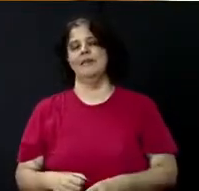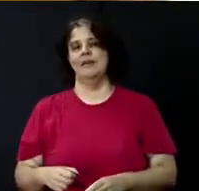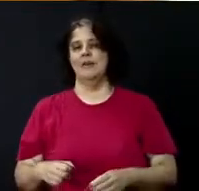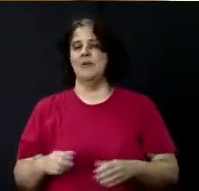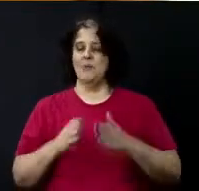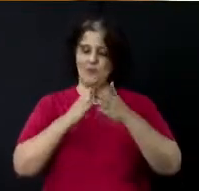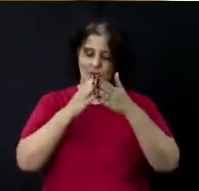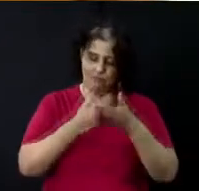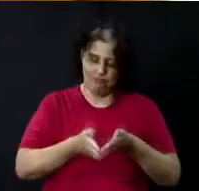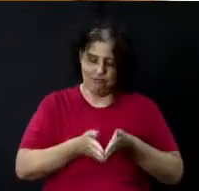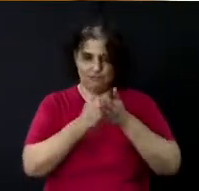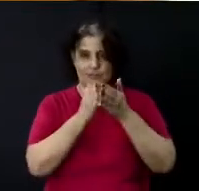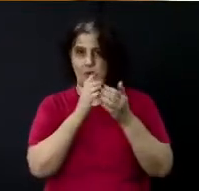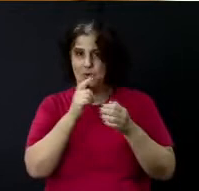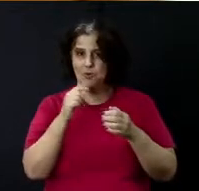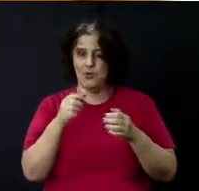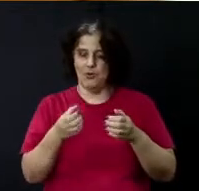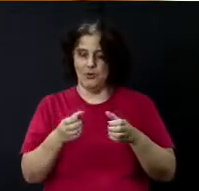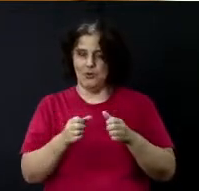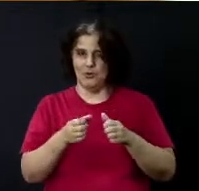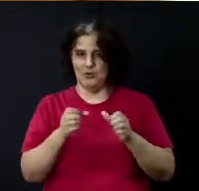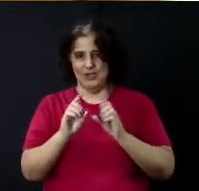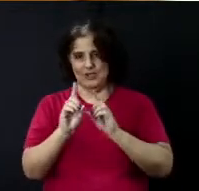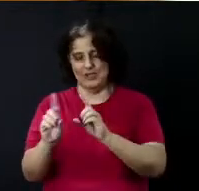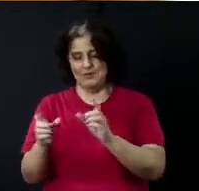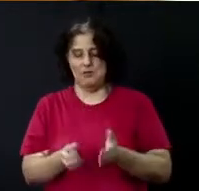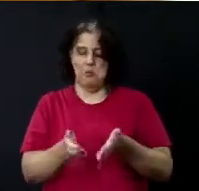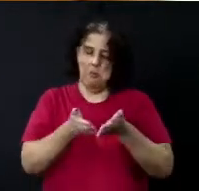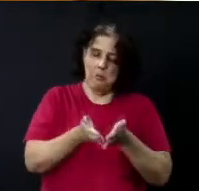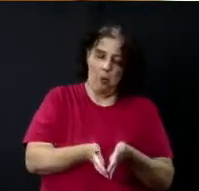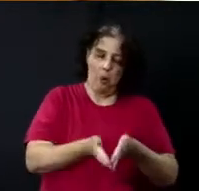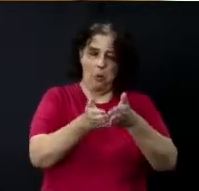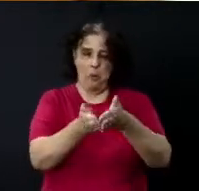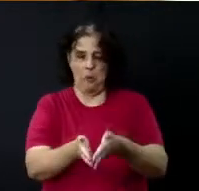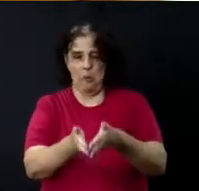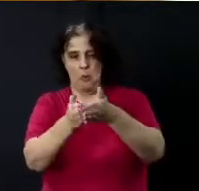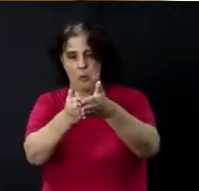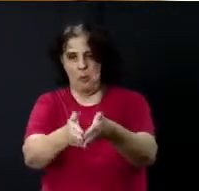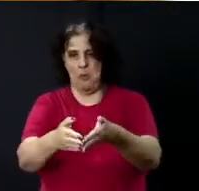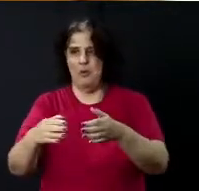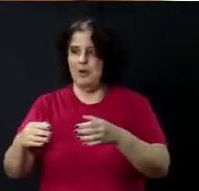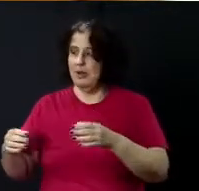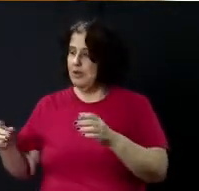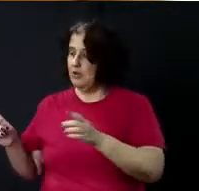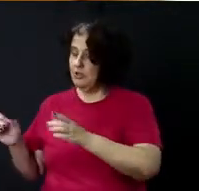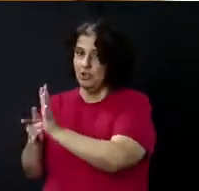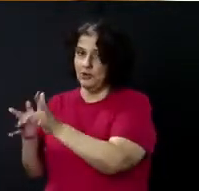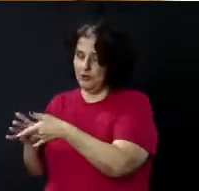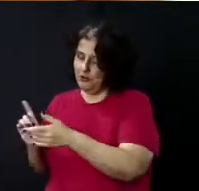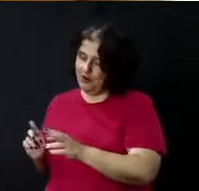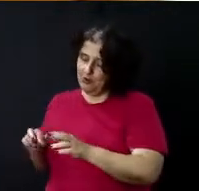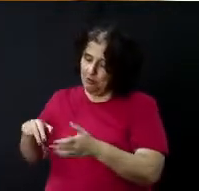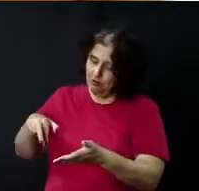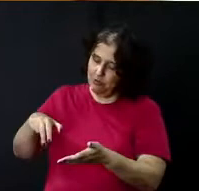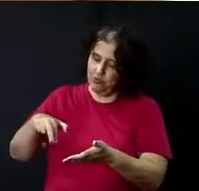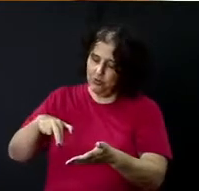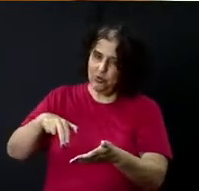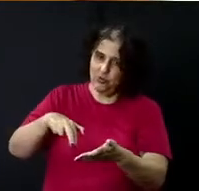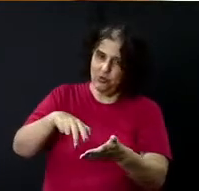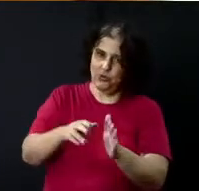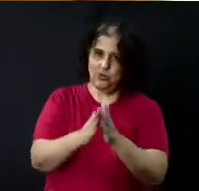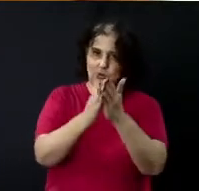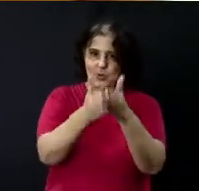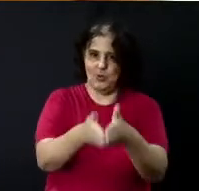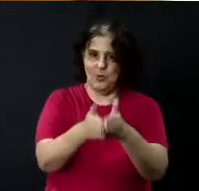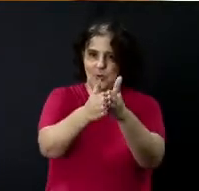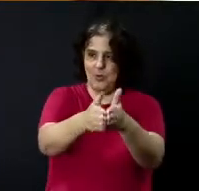barquinho, lá na 4ª vigília da noite. Jesus caminha sobre o mar, chega até os discípulos e diz: não temam, sou eu.